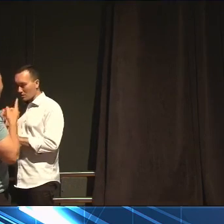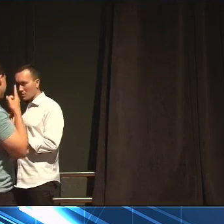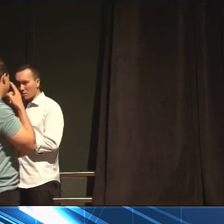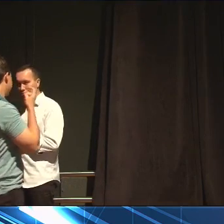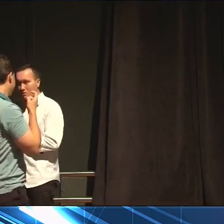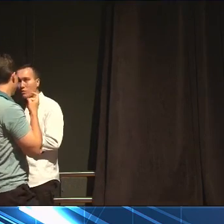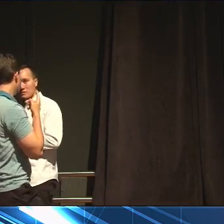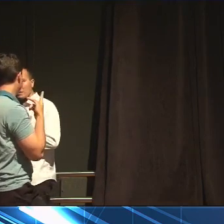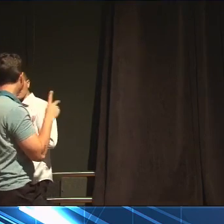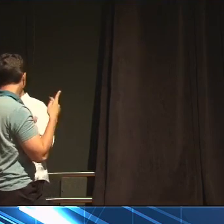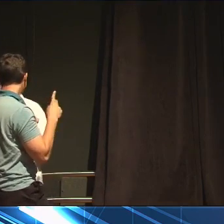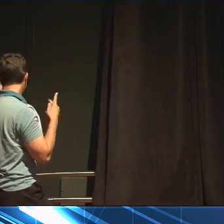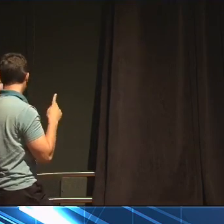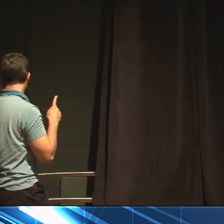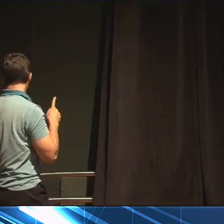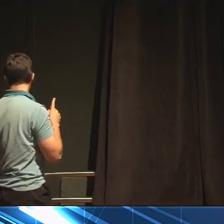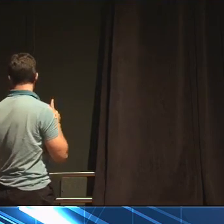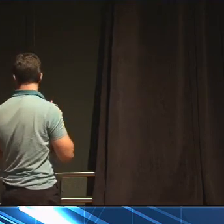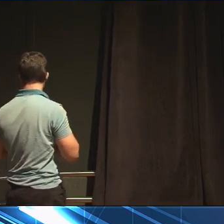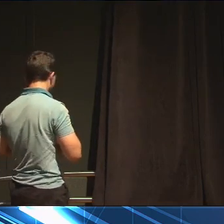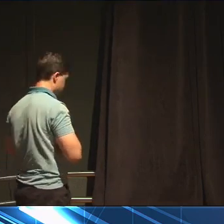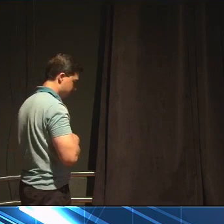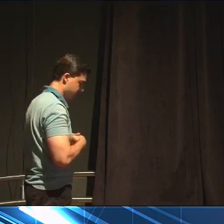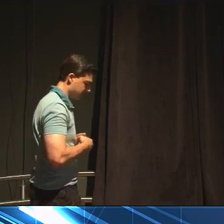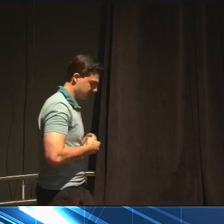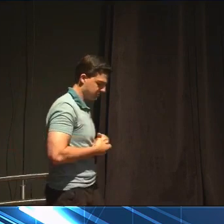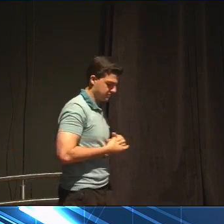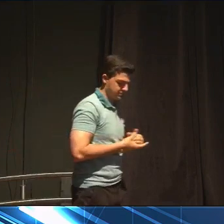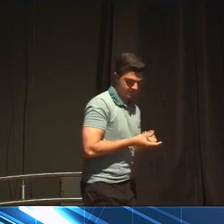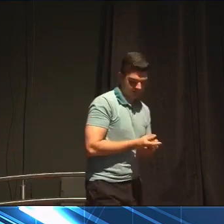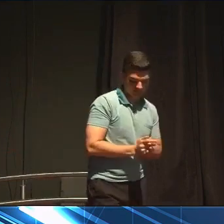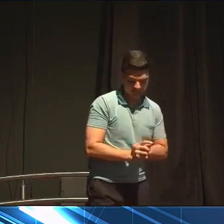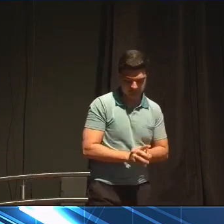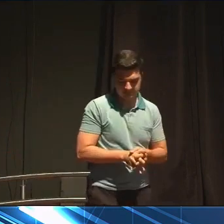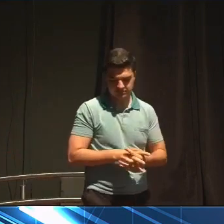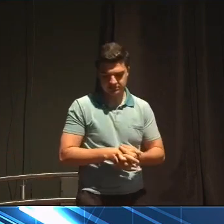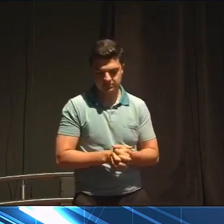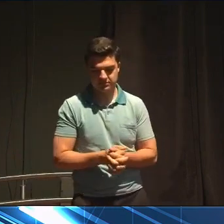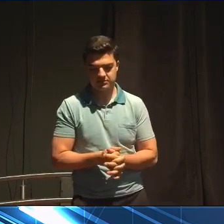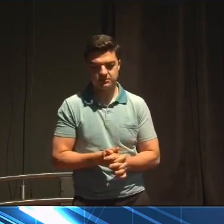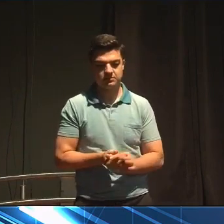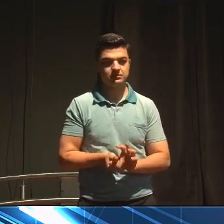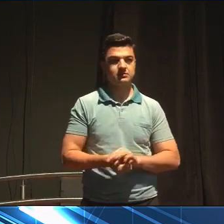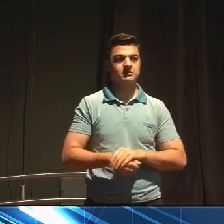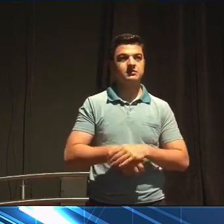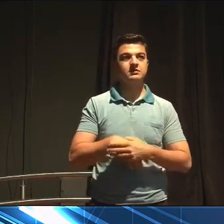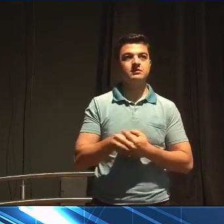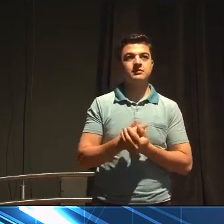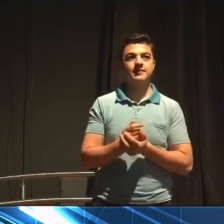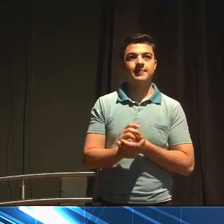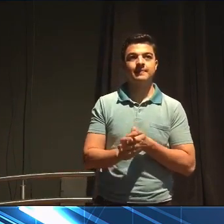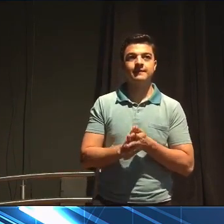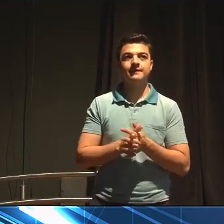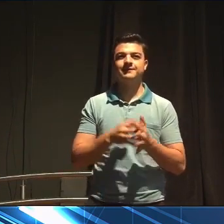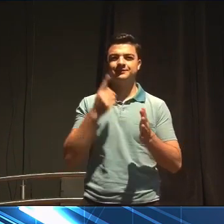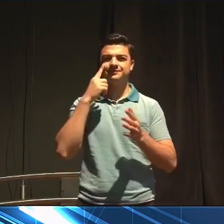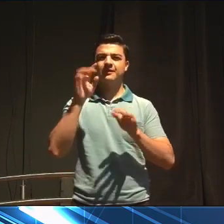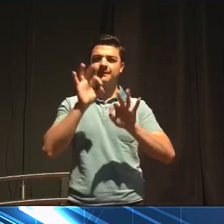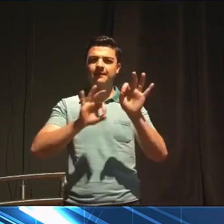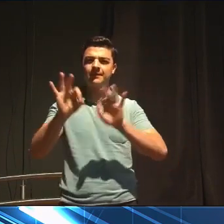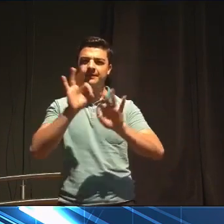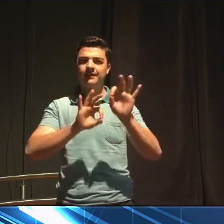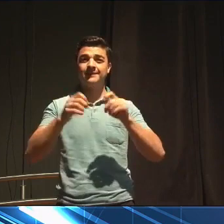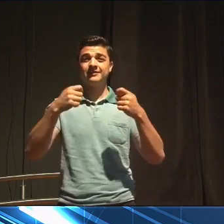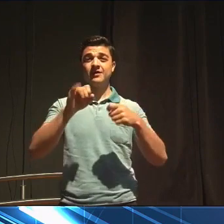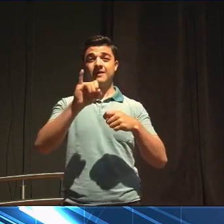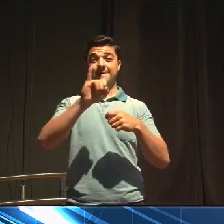com o mundo virtual para treinamento de inteligência artificial, eu preciso ter a imagem com o maior grau de realismo possível,